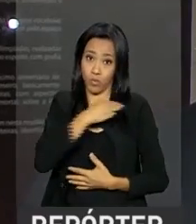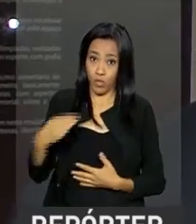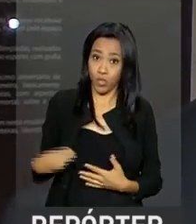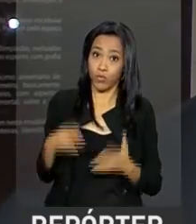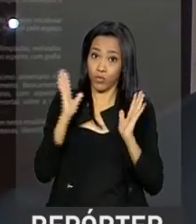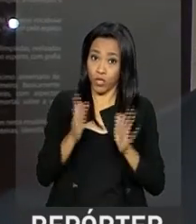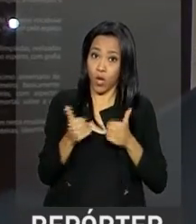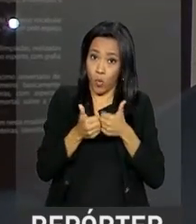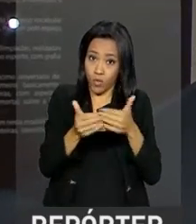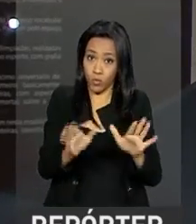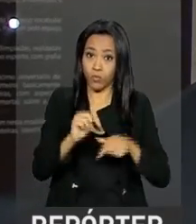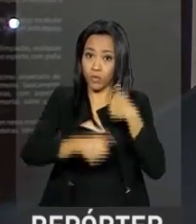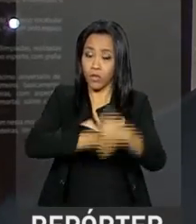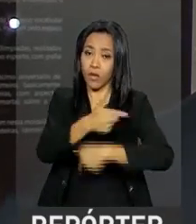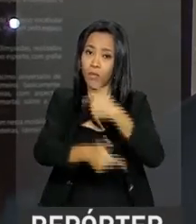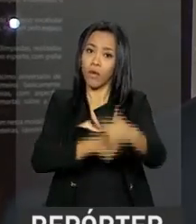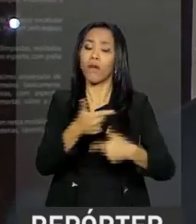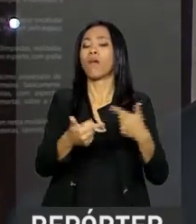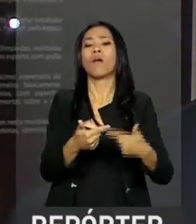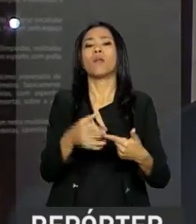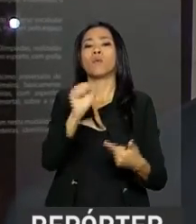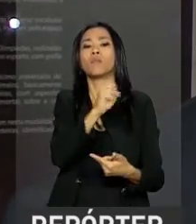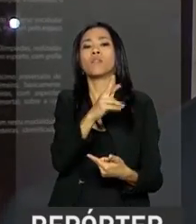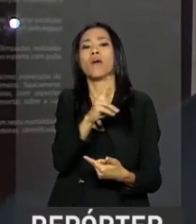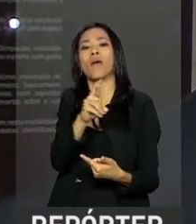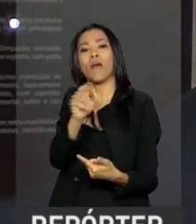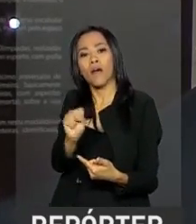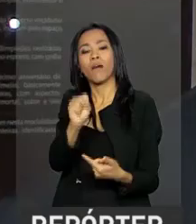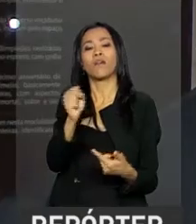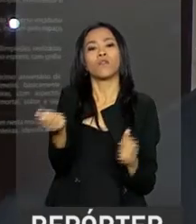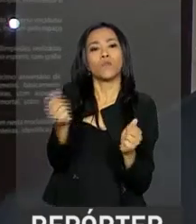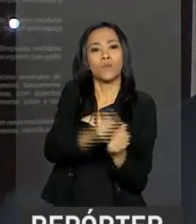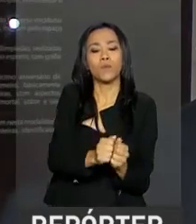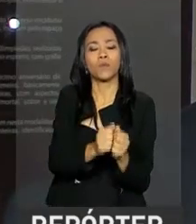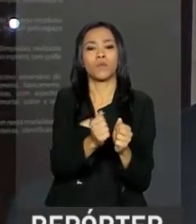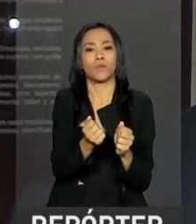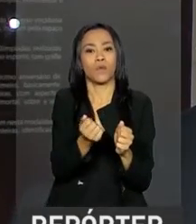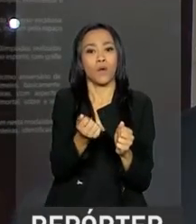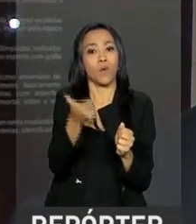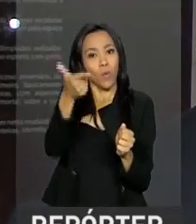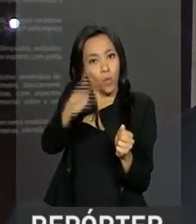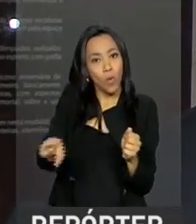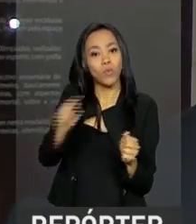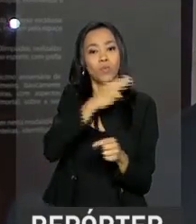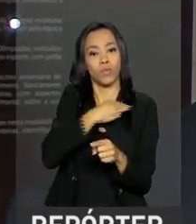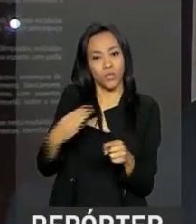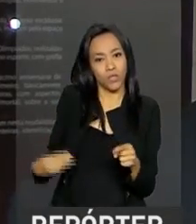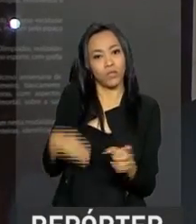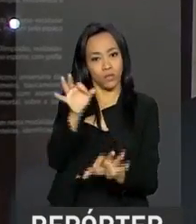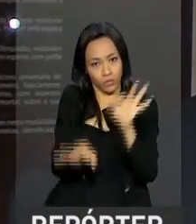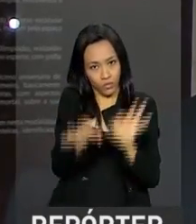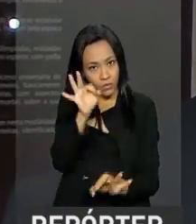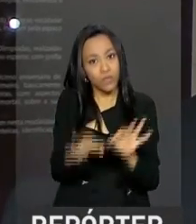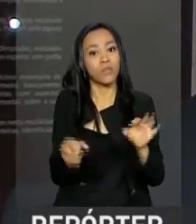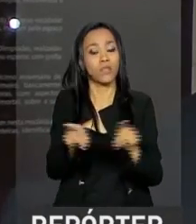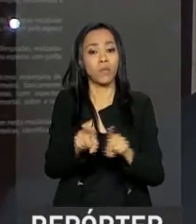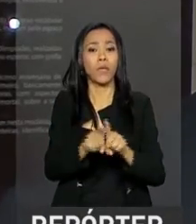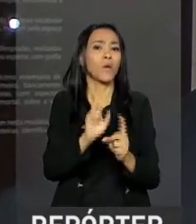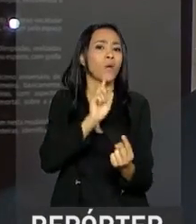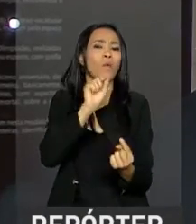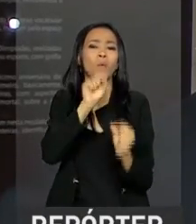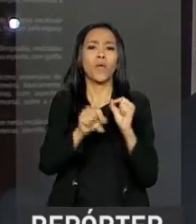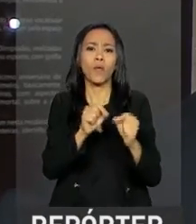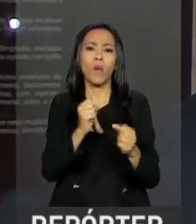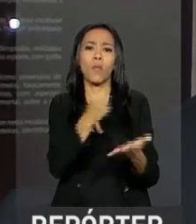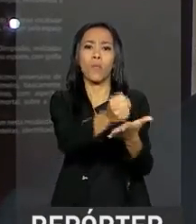uma iniciativa, iniciou um processo, um trabalho junto com o ministro Jungmann e com o ministro da Justiça, para uma